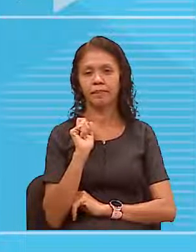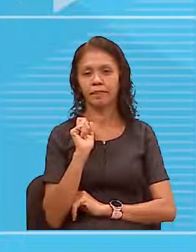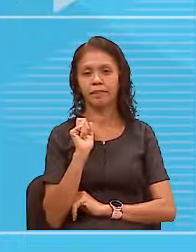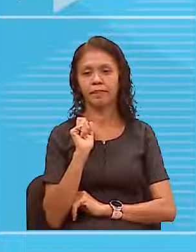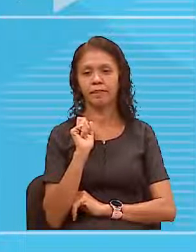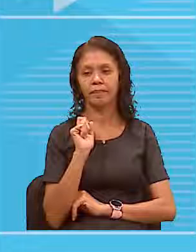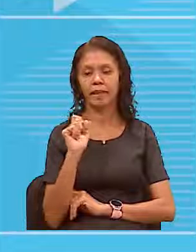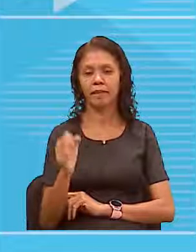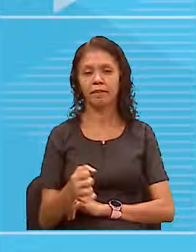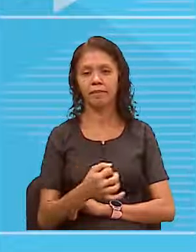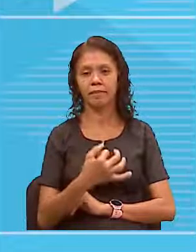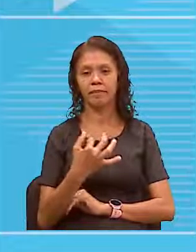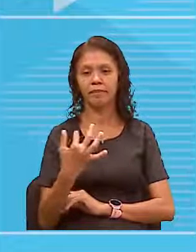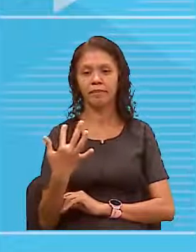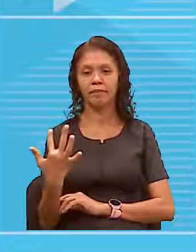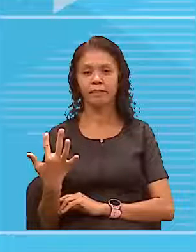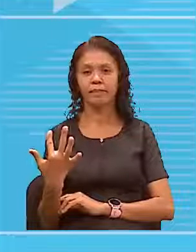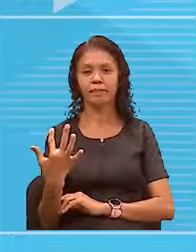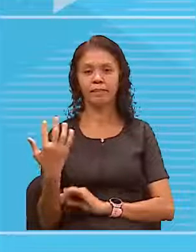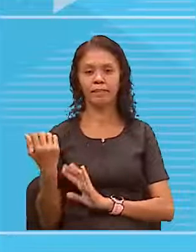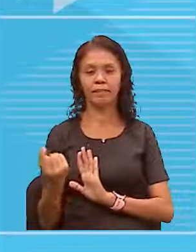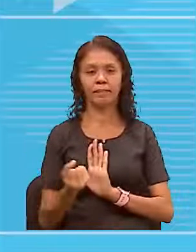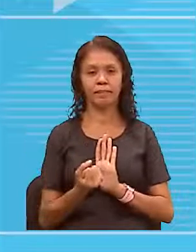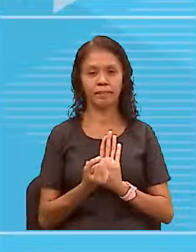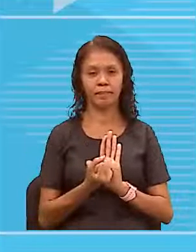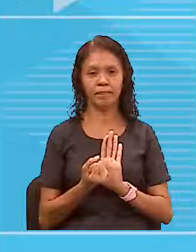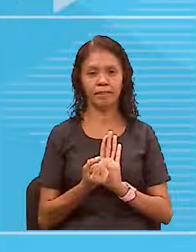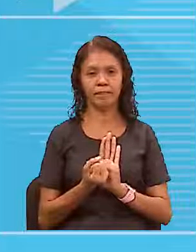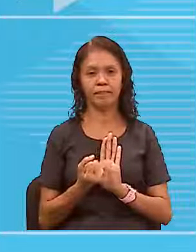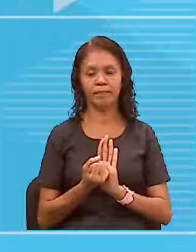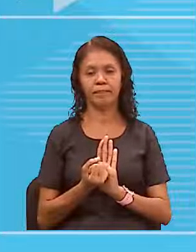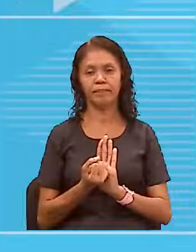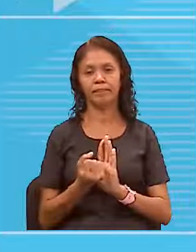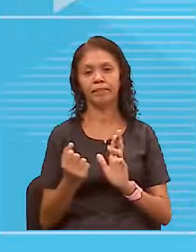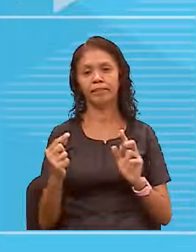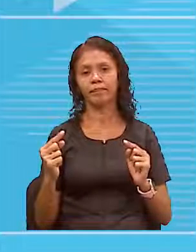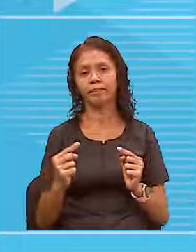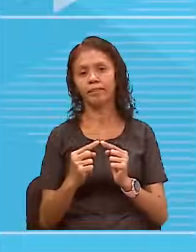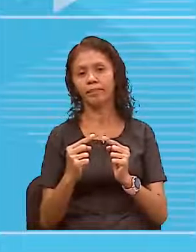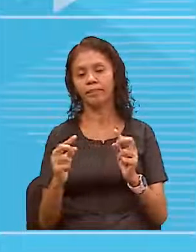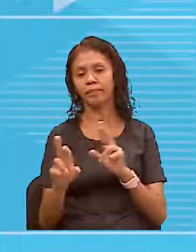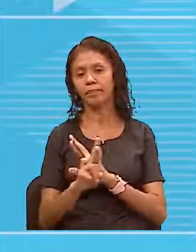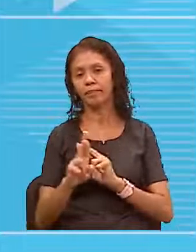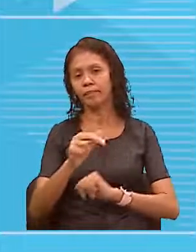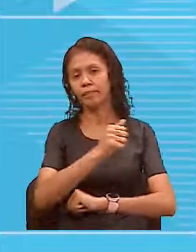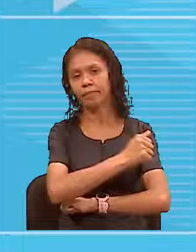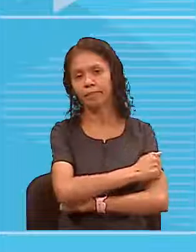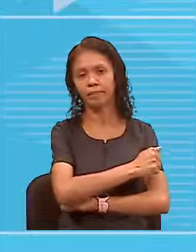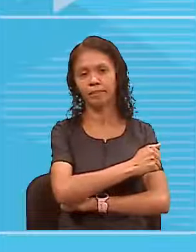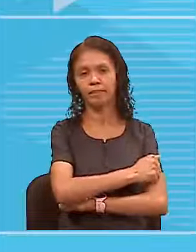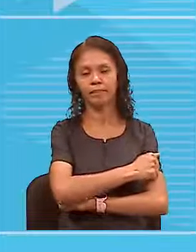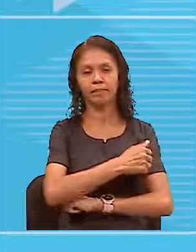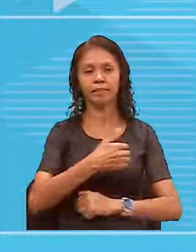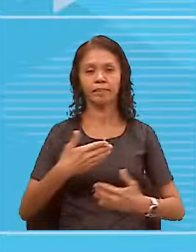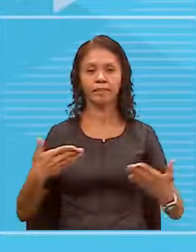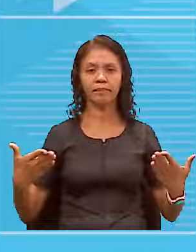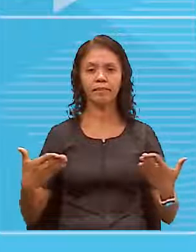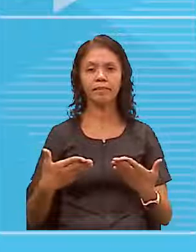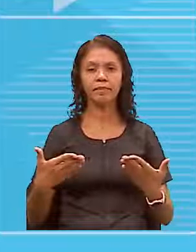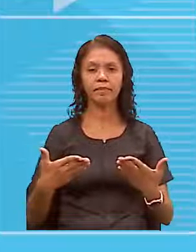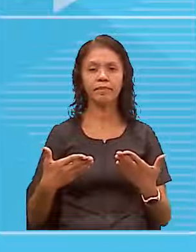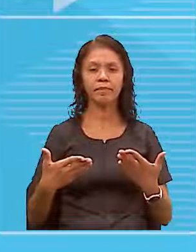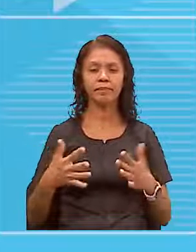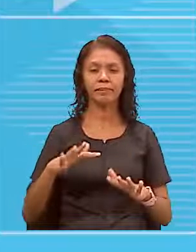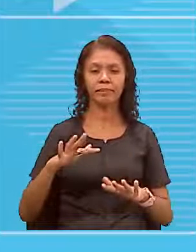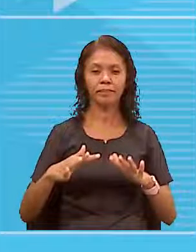o número de notas desses alunos? Agora vocês vão ver qual é a média dessa